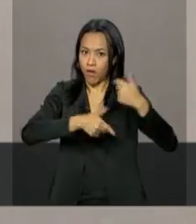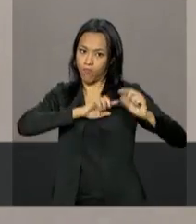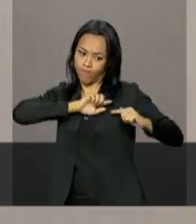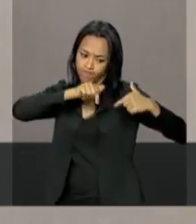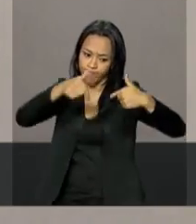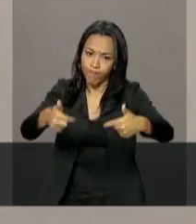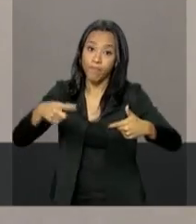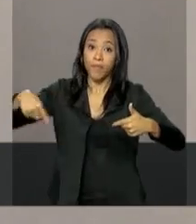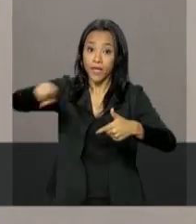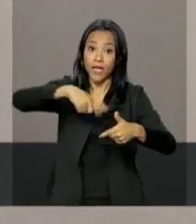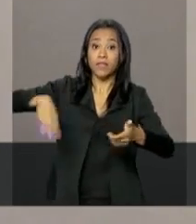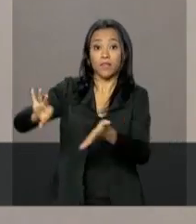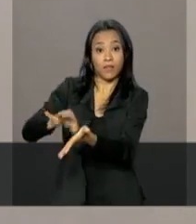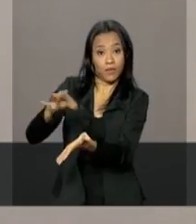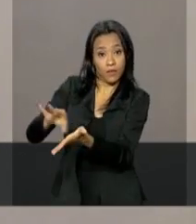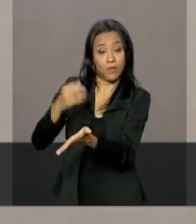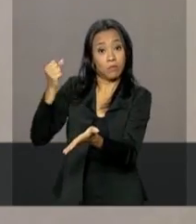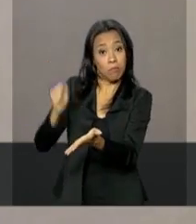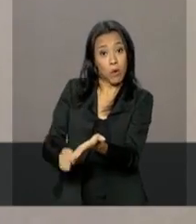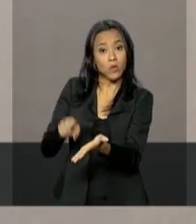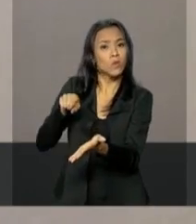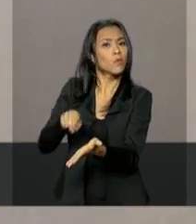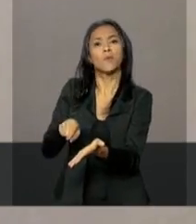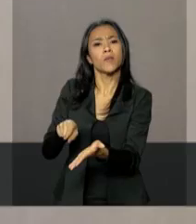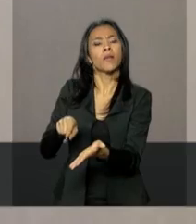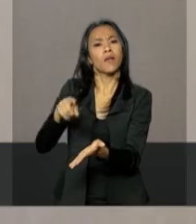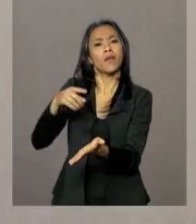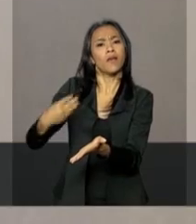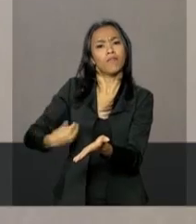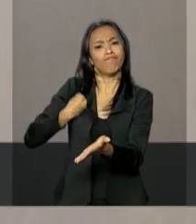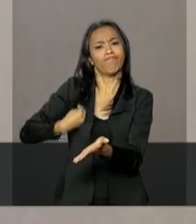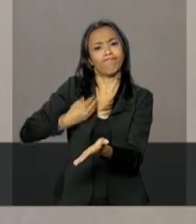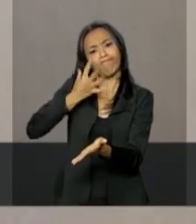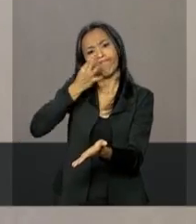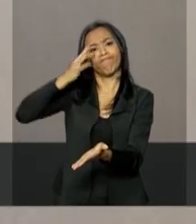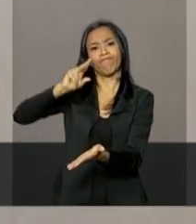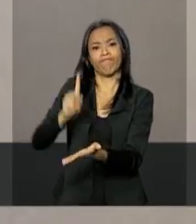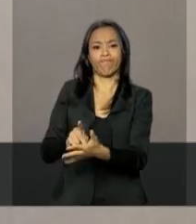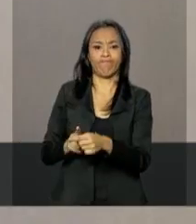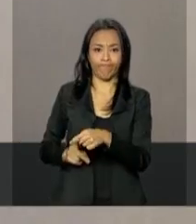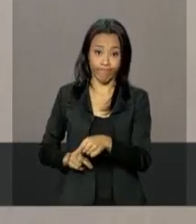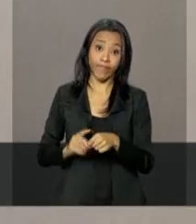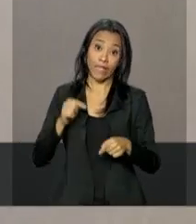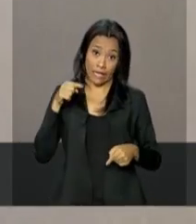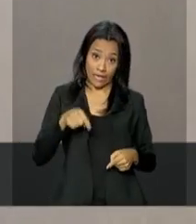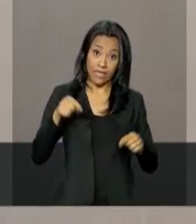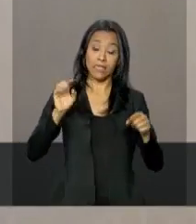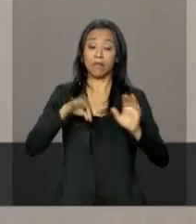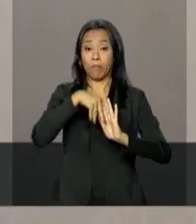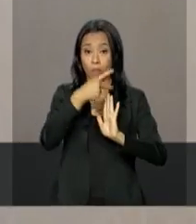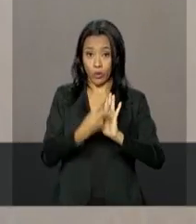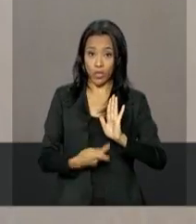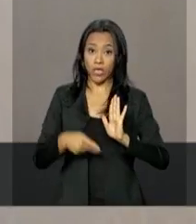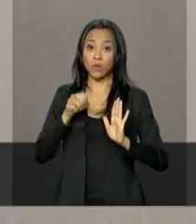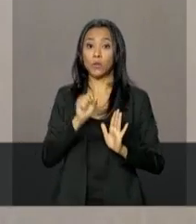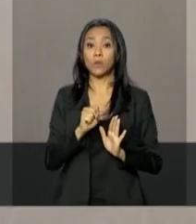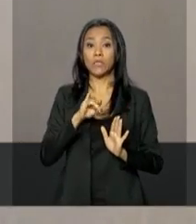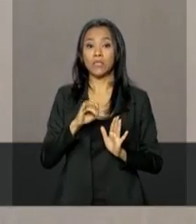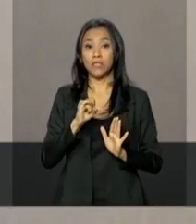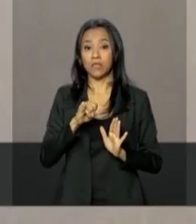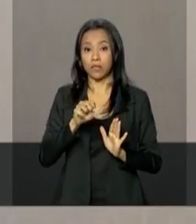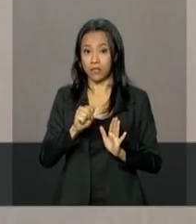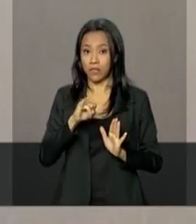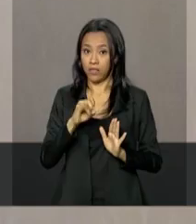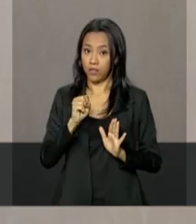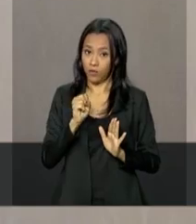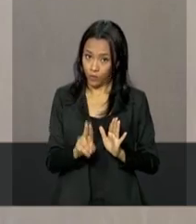essas matrículas, então, possam ser revertidas em alunos reais. E esse projeto, não é, do SISU Transferência vai